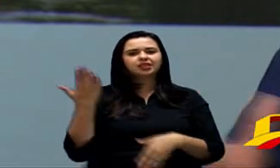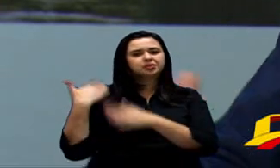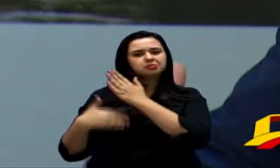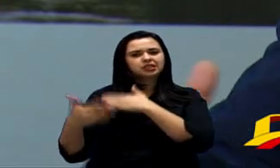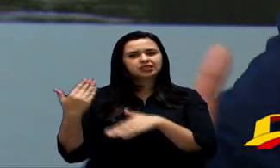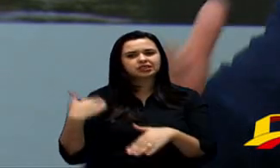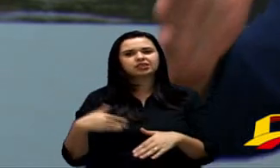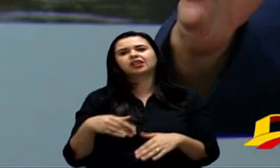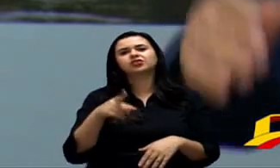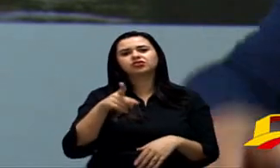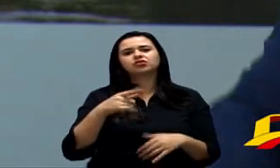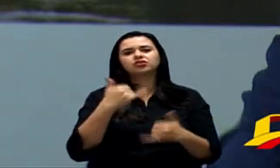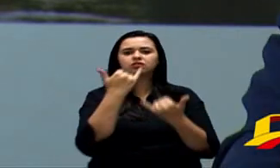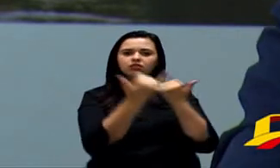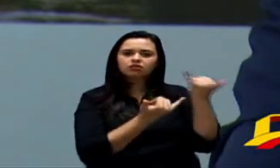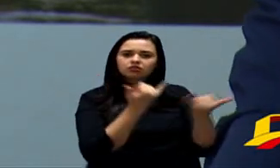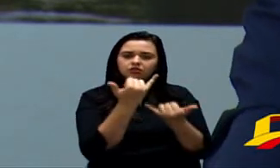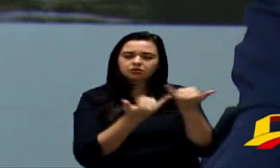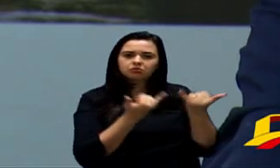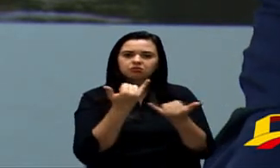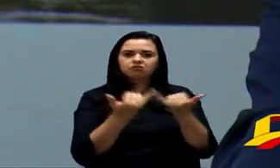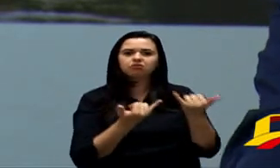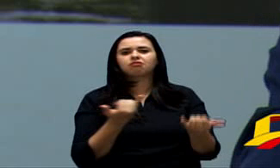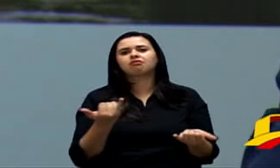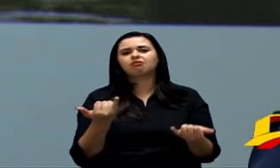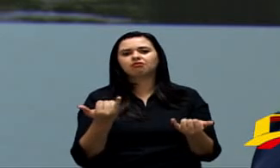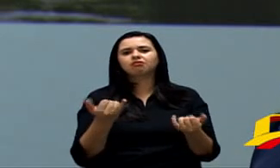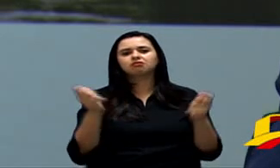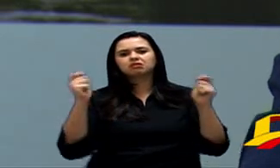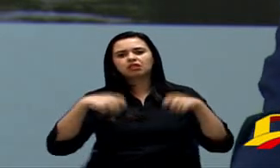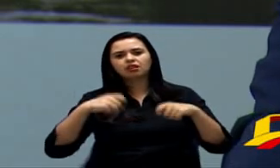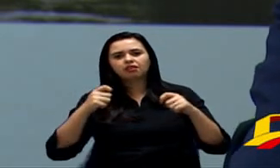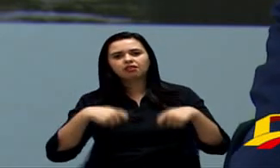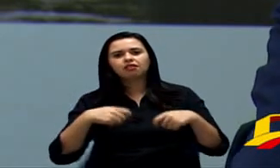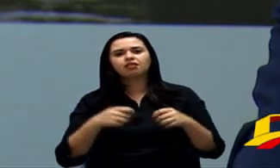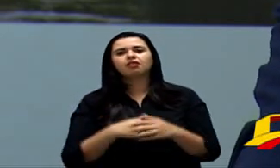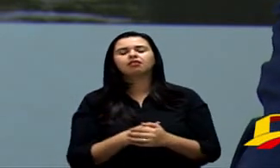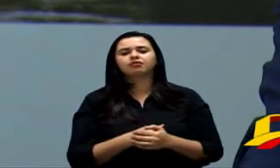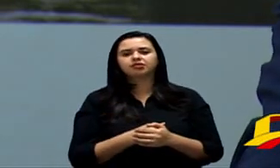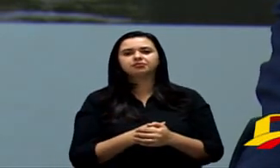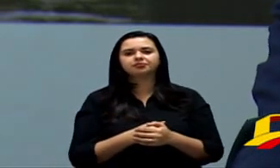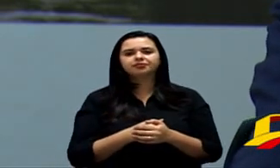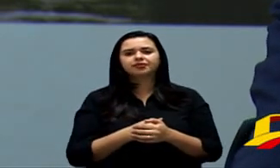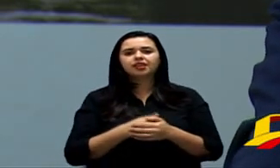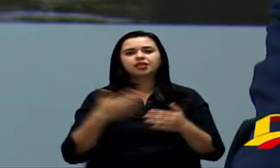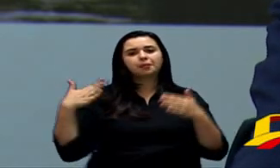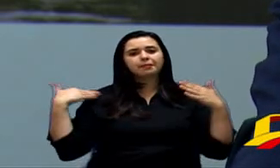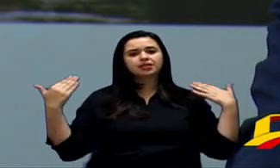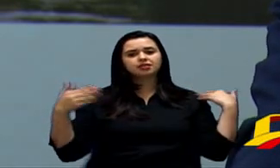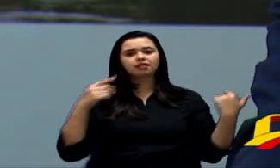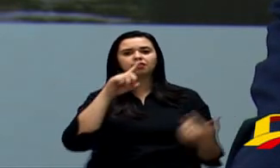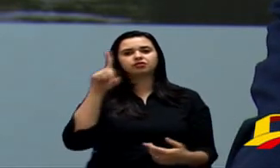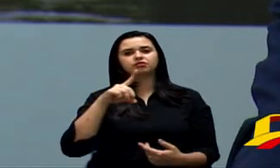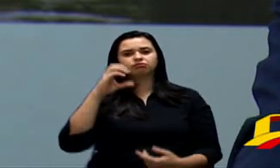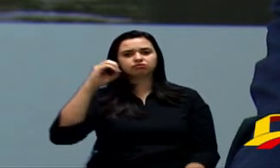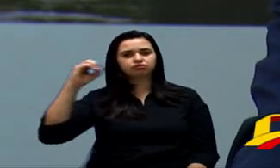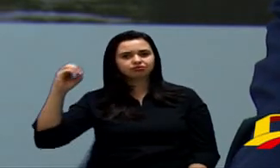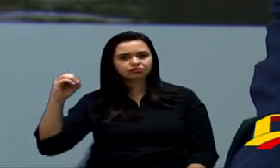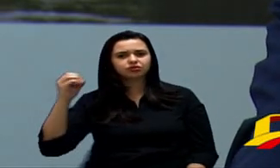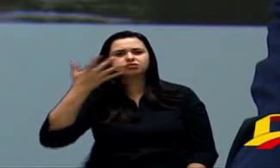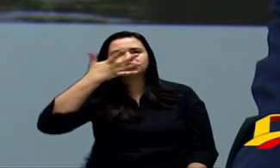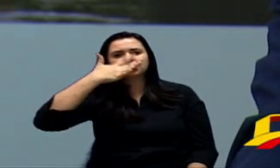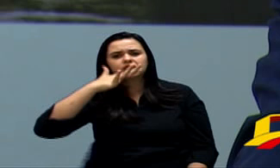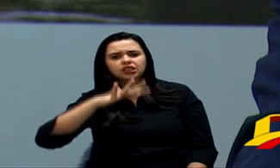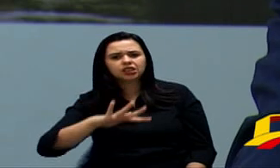nós brincávamos de passar embaixo do túnel ali com os nossos amigos e amigas que iam passear no zoológico. Então, eu conheço o zoológico desde